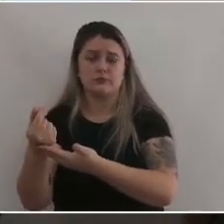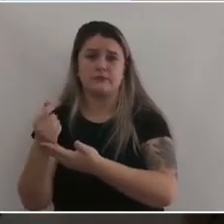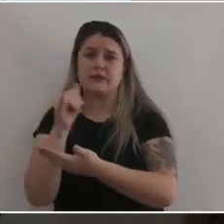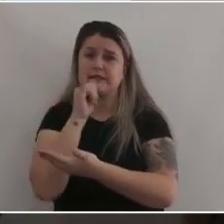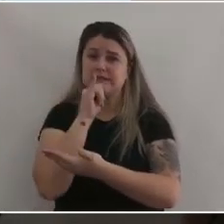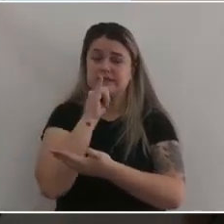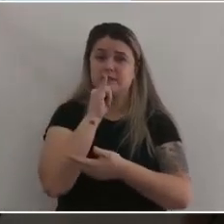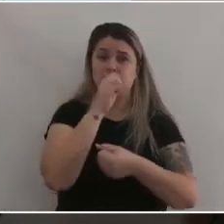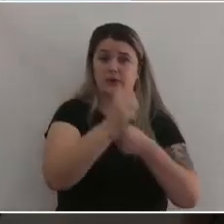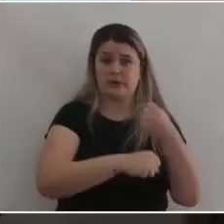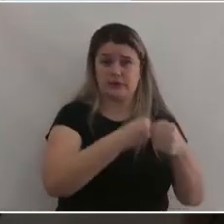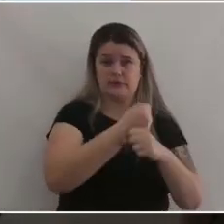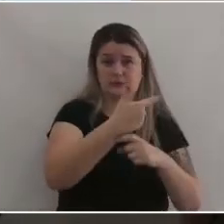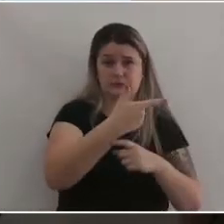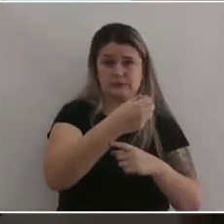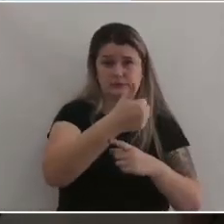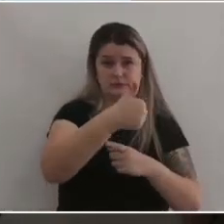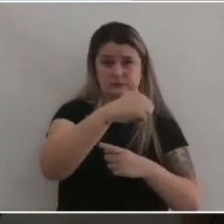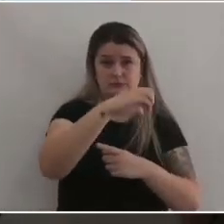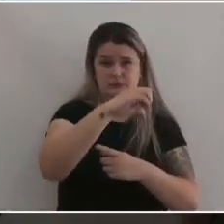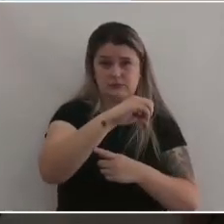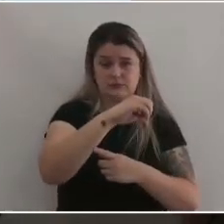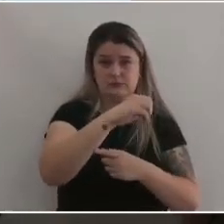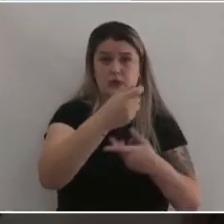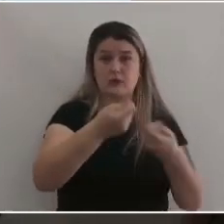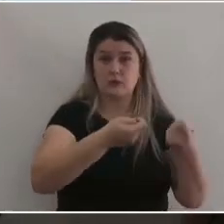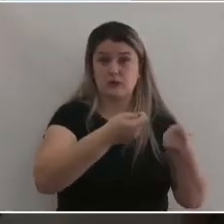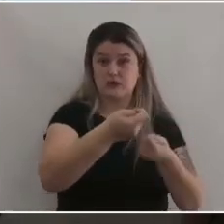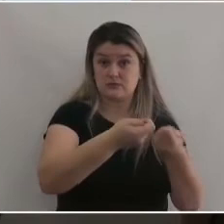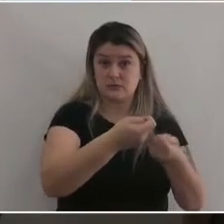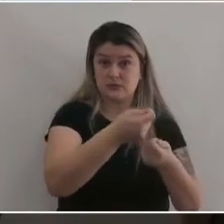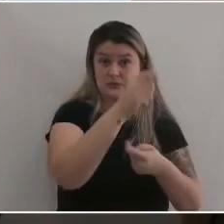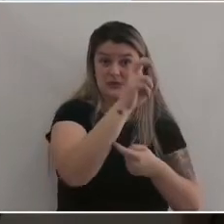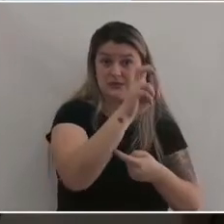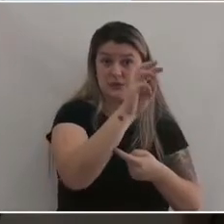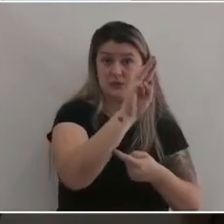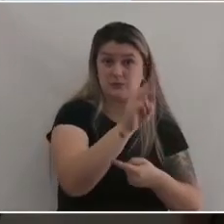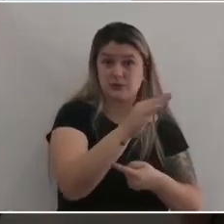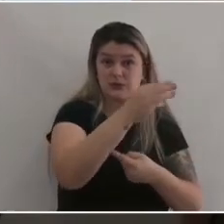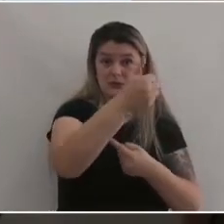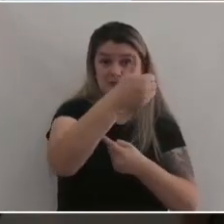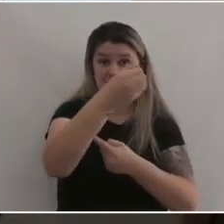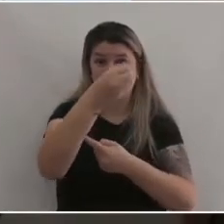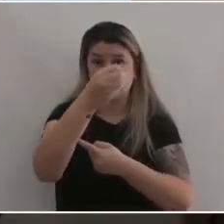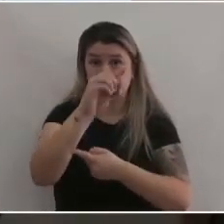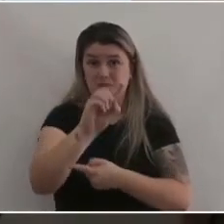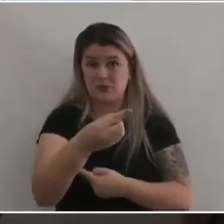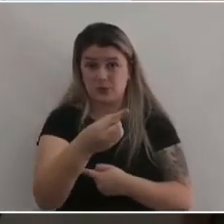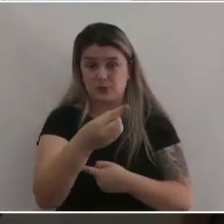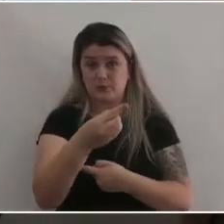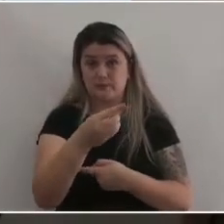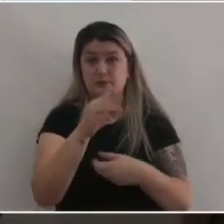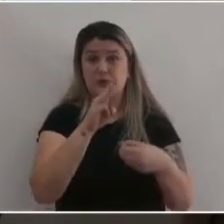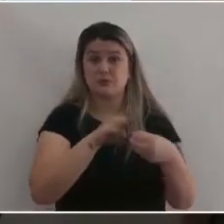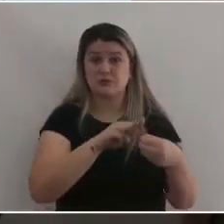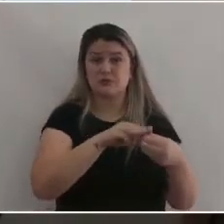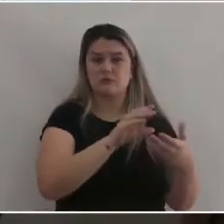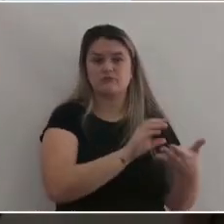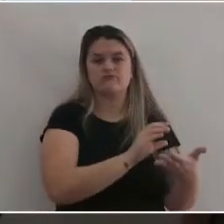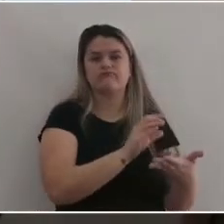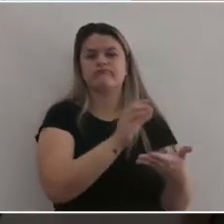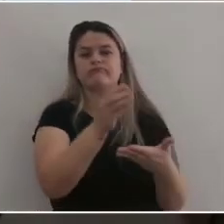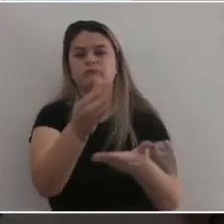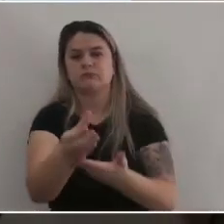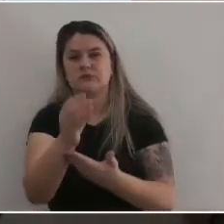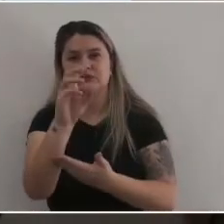ali em 2019. Teve o orçamento de 5 milhões e 100, o município repassa integralmente os